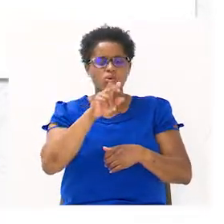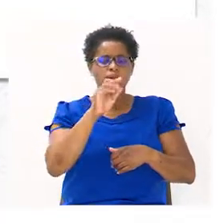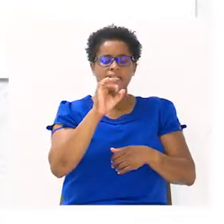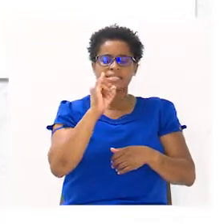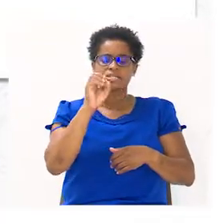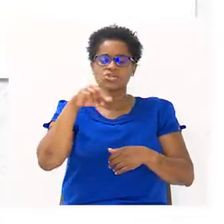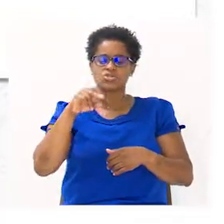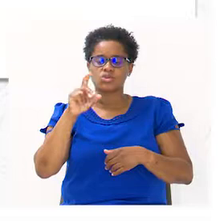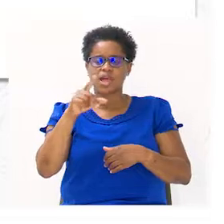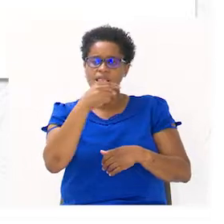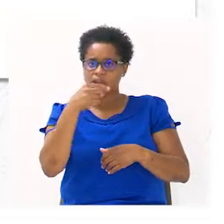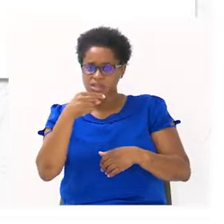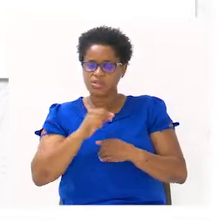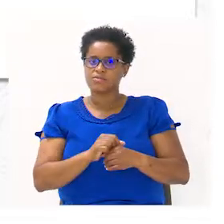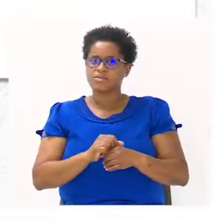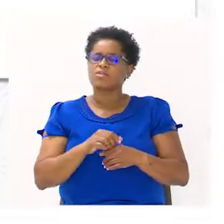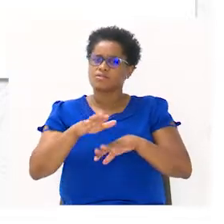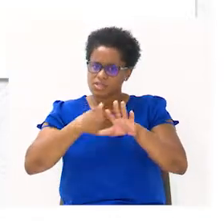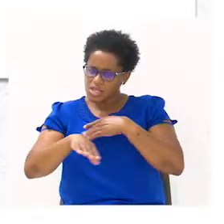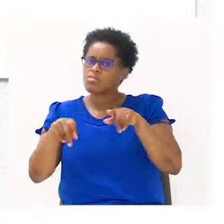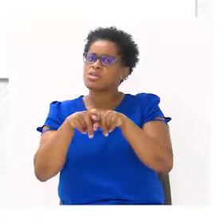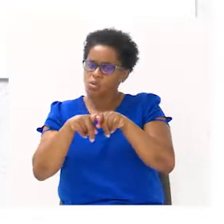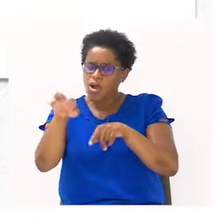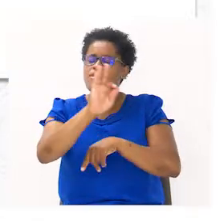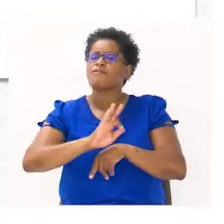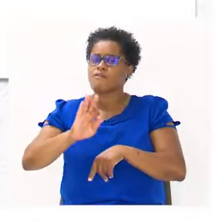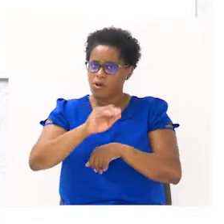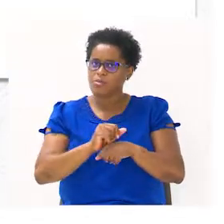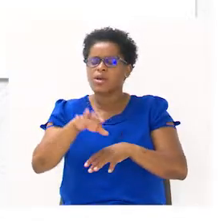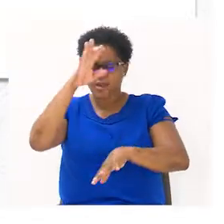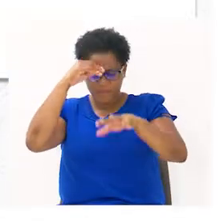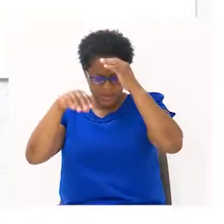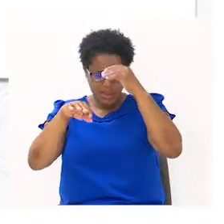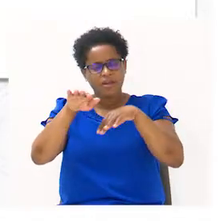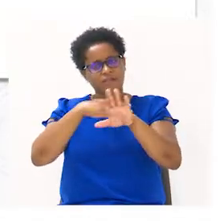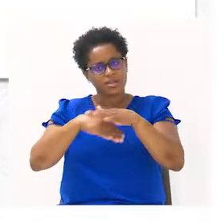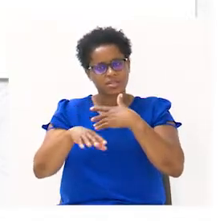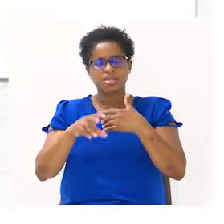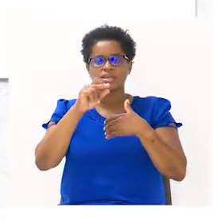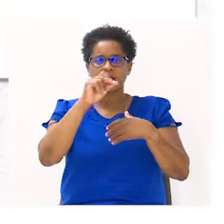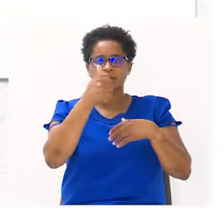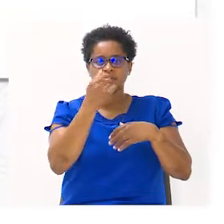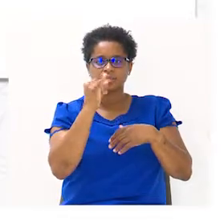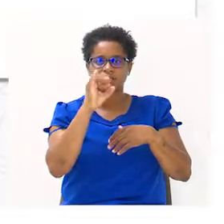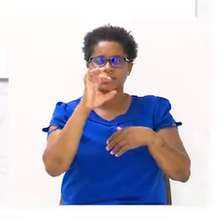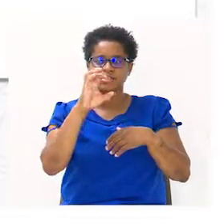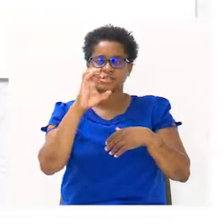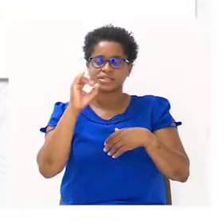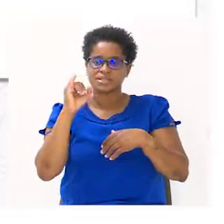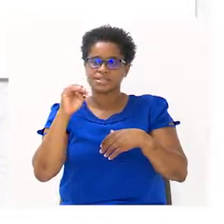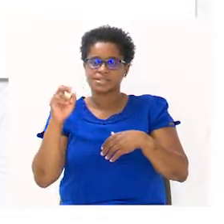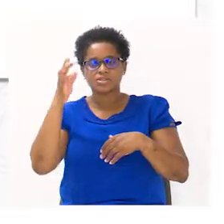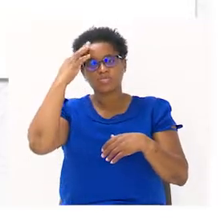negativo, procedemos da mesma forma que aprenderam a representar as abscissas de números inteiros